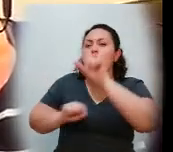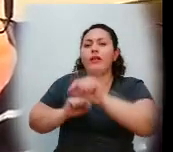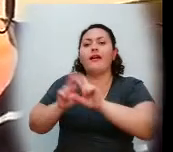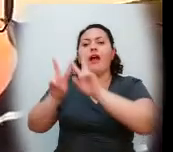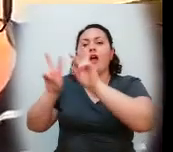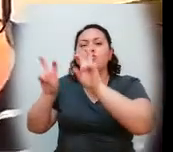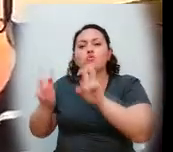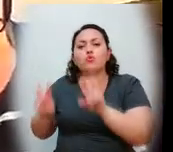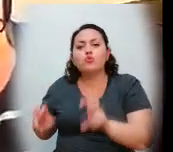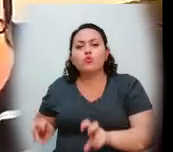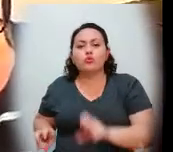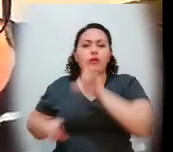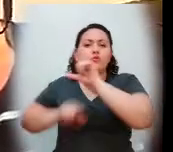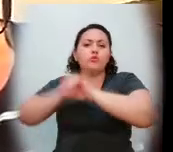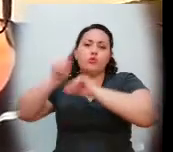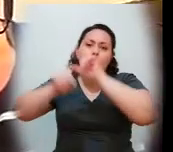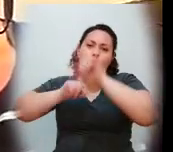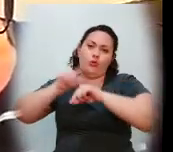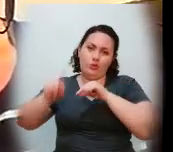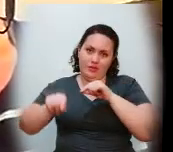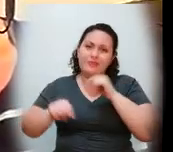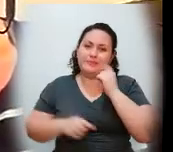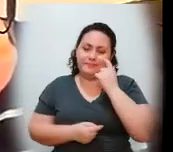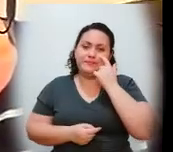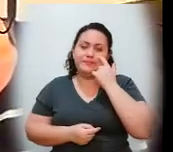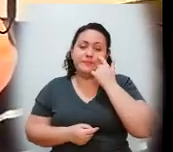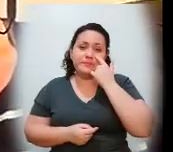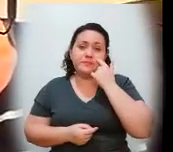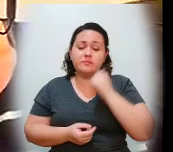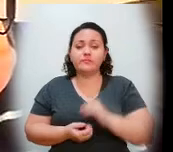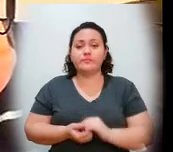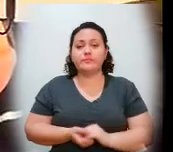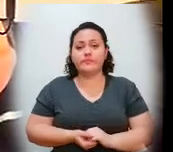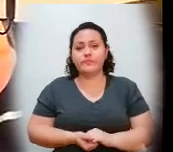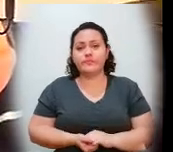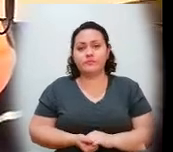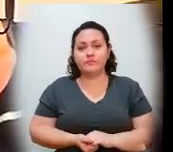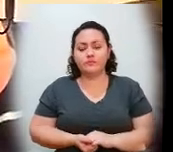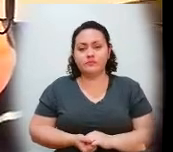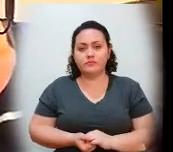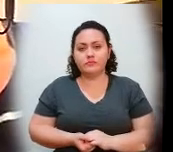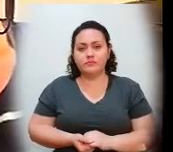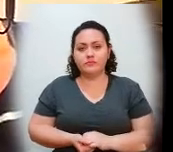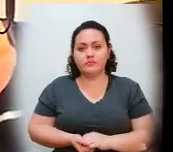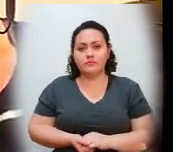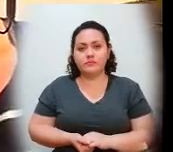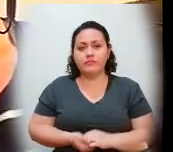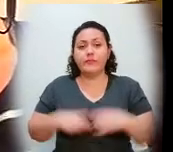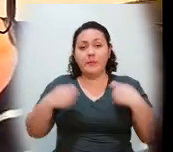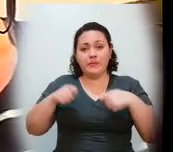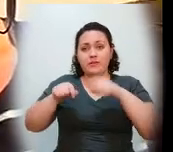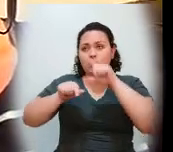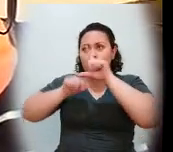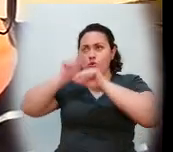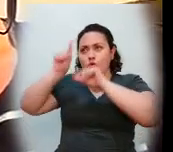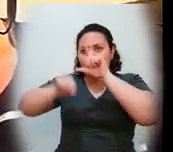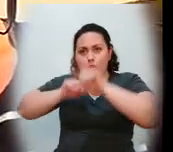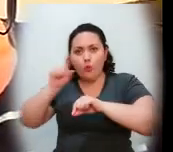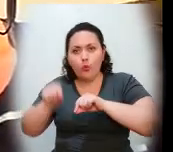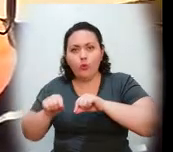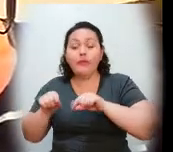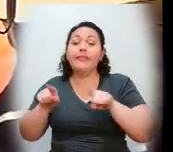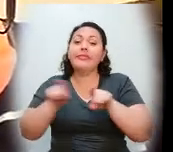procurando ler nesse momento. Mas é, além de filtrar, eu acho que